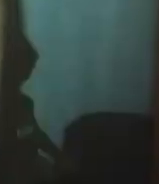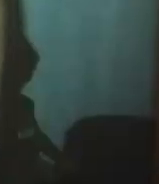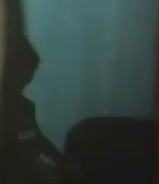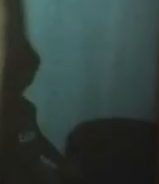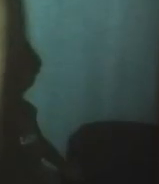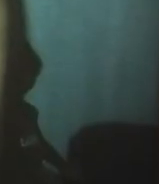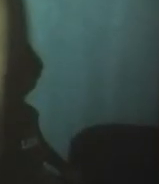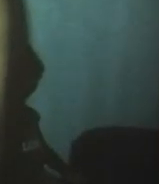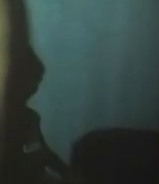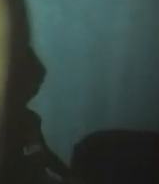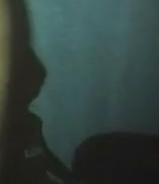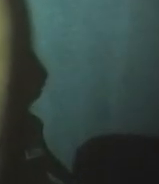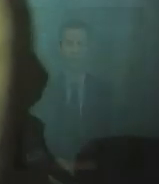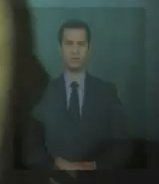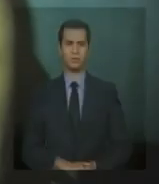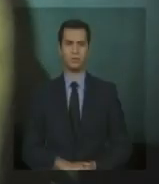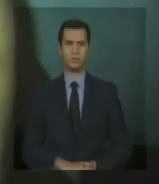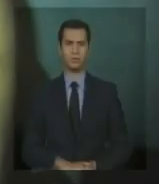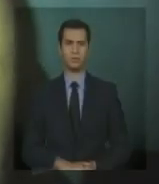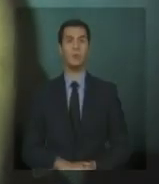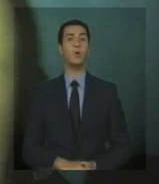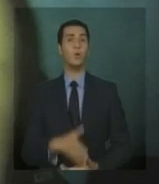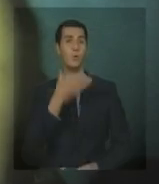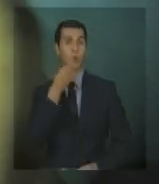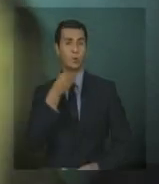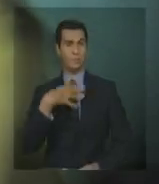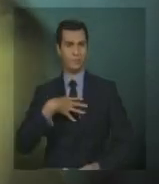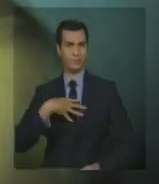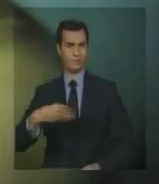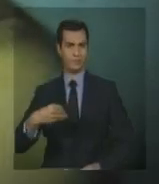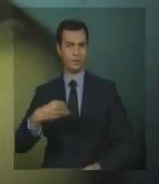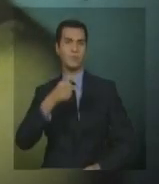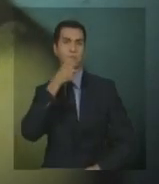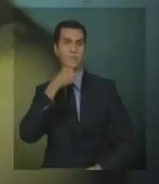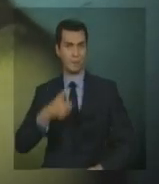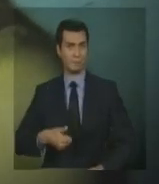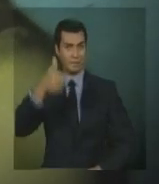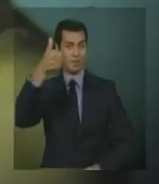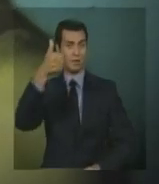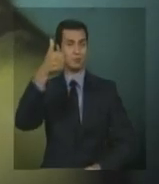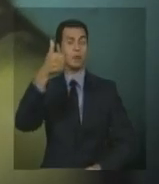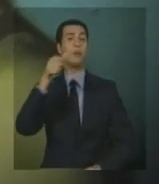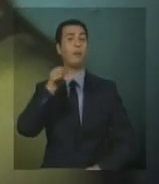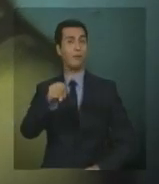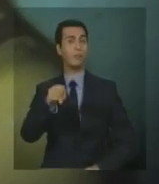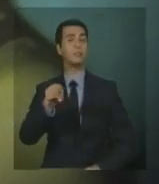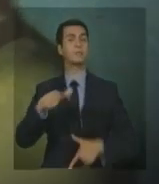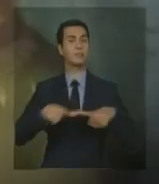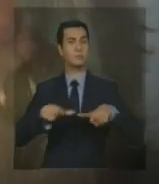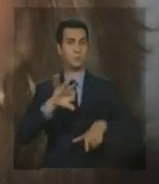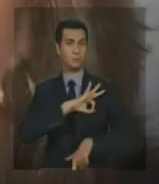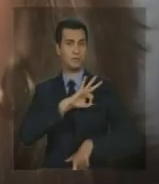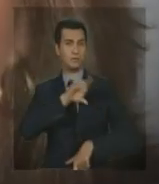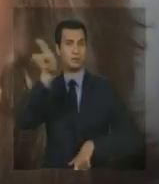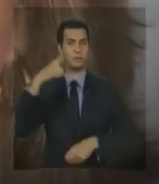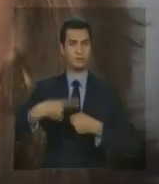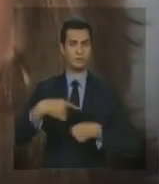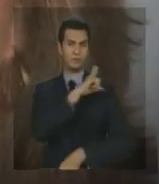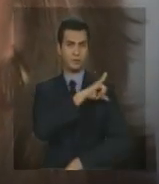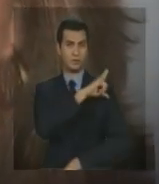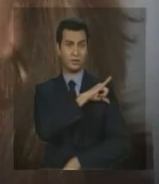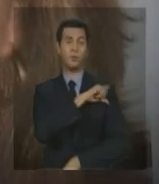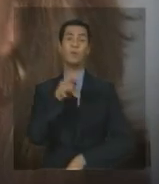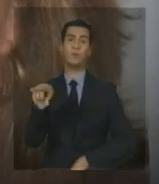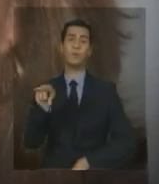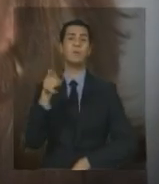filhos. O filho mais velho, Otto, era policial no Rio de Janeiro e foi assassinado em serviço. Ficaram apenas